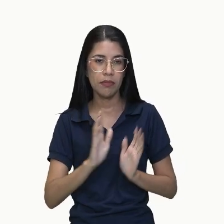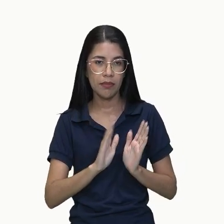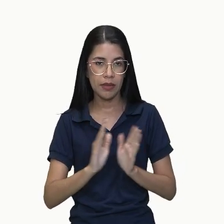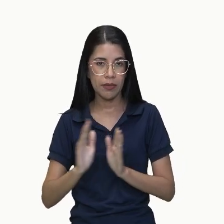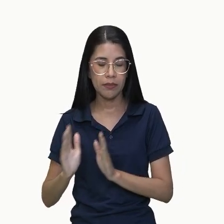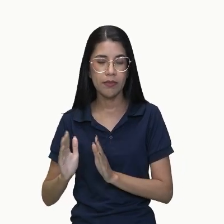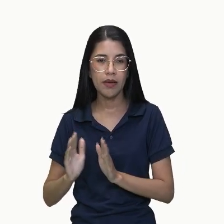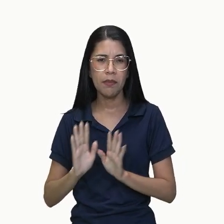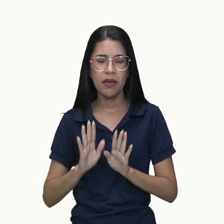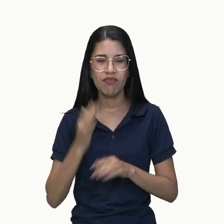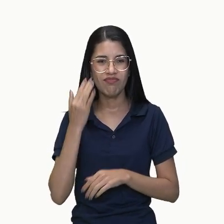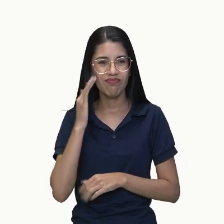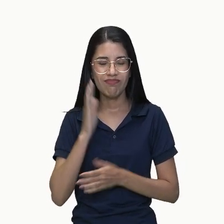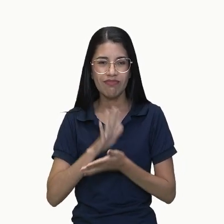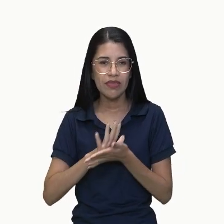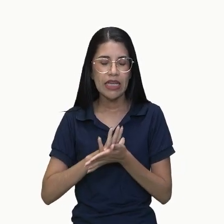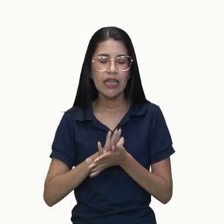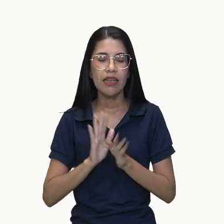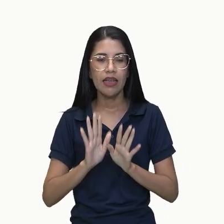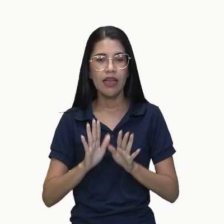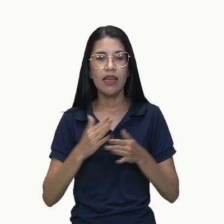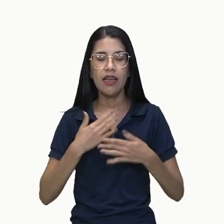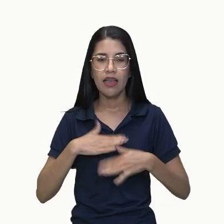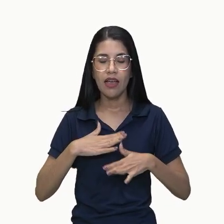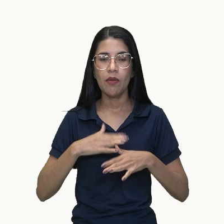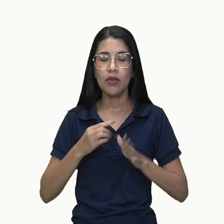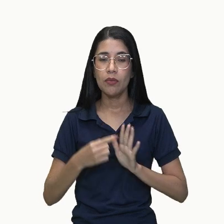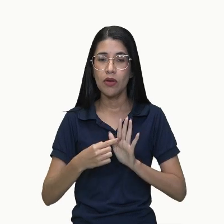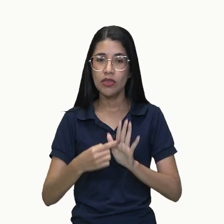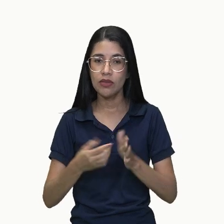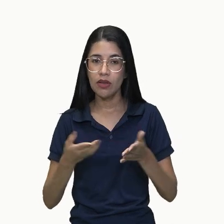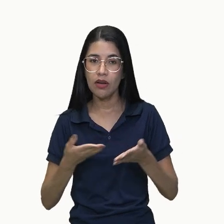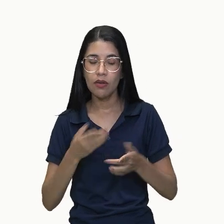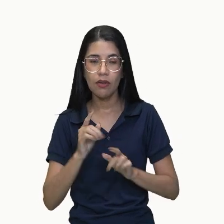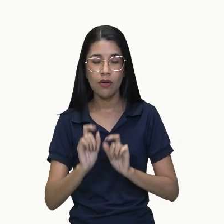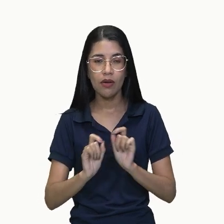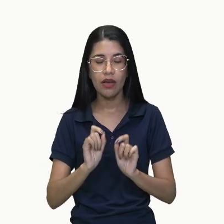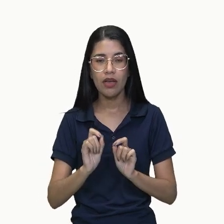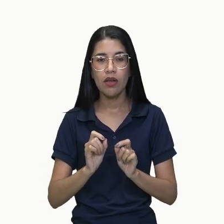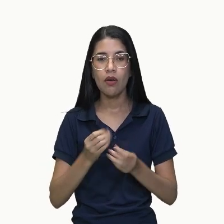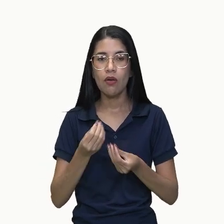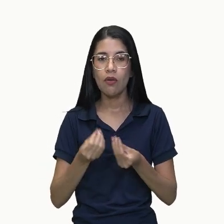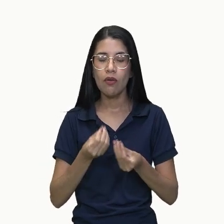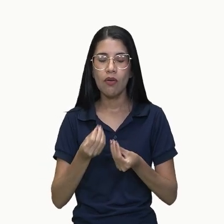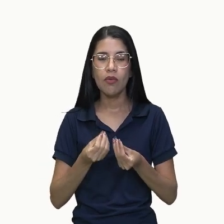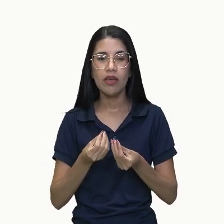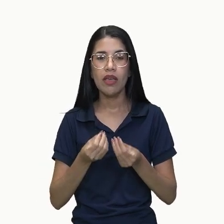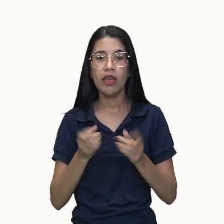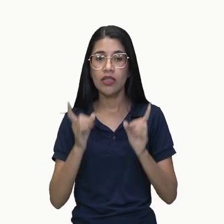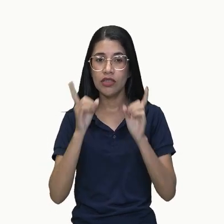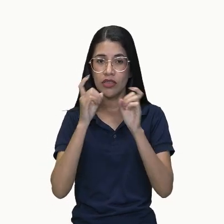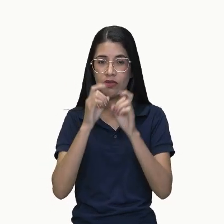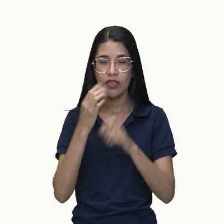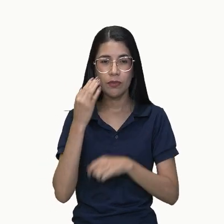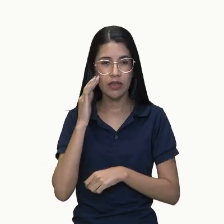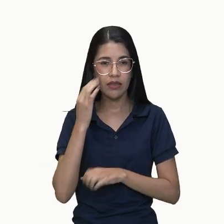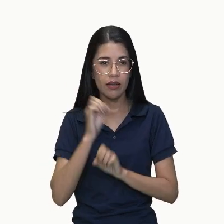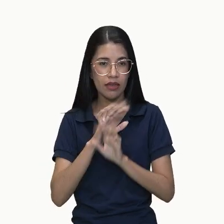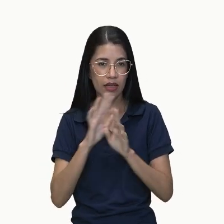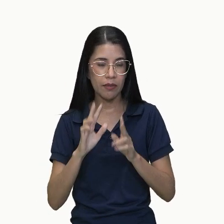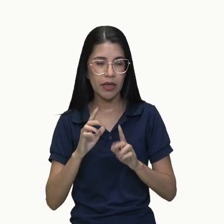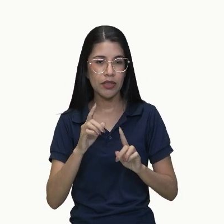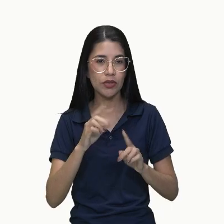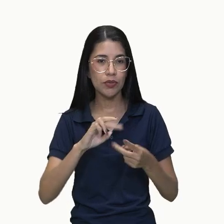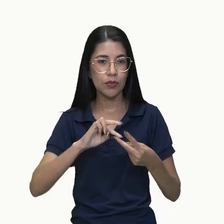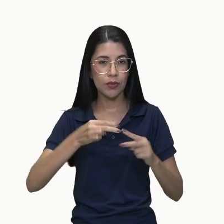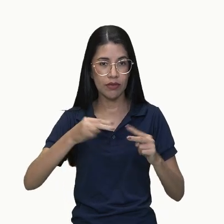eu não estou entendendo. Calma, o que eu estou te mostrando é só a complexidade do DNA,